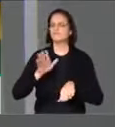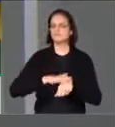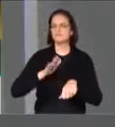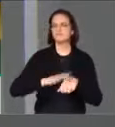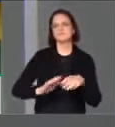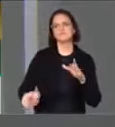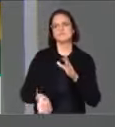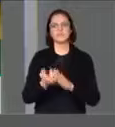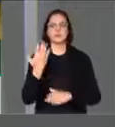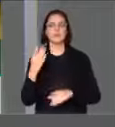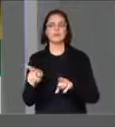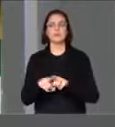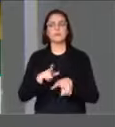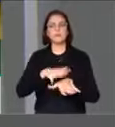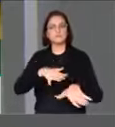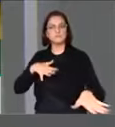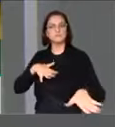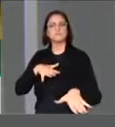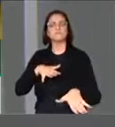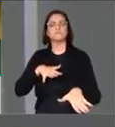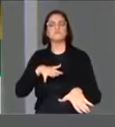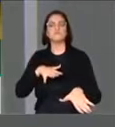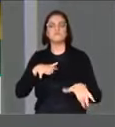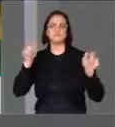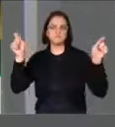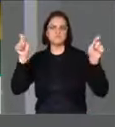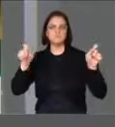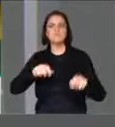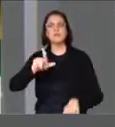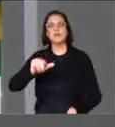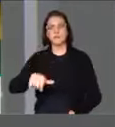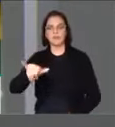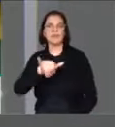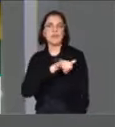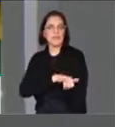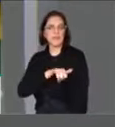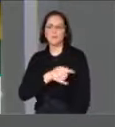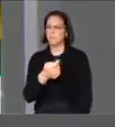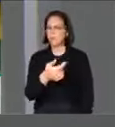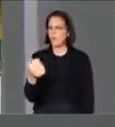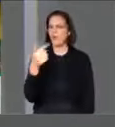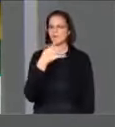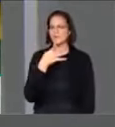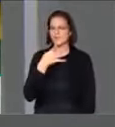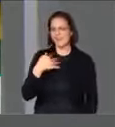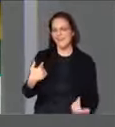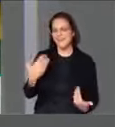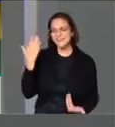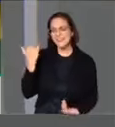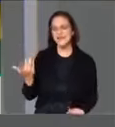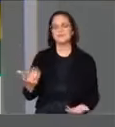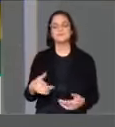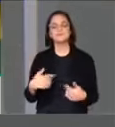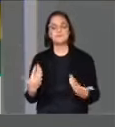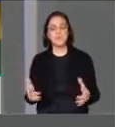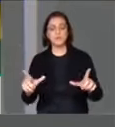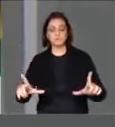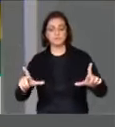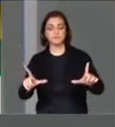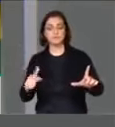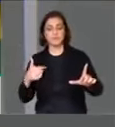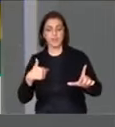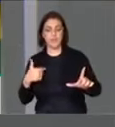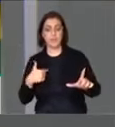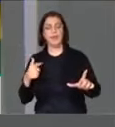da Parada Gay do Rio de Janeiro, que poucas pessoas sabem. E eu quero oferecer esse diploma